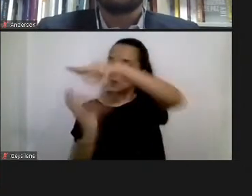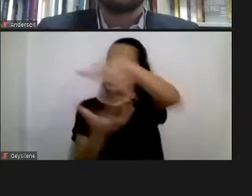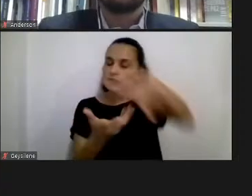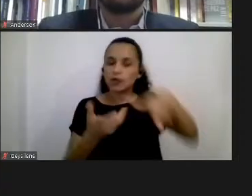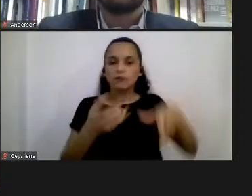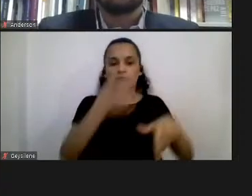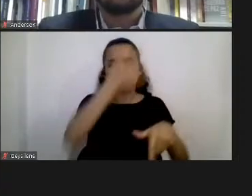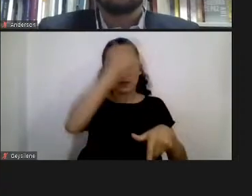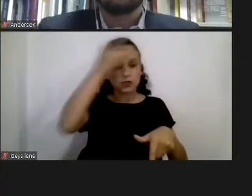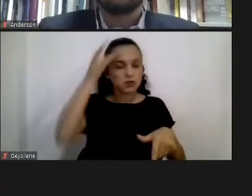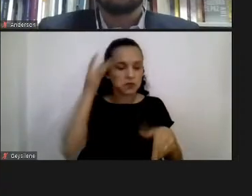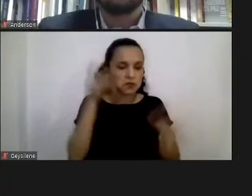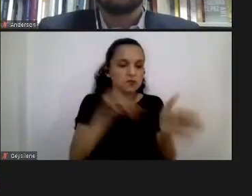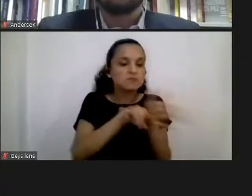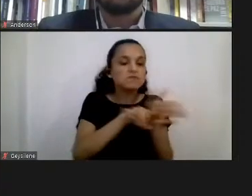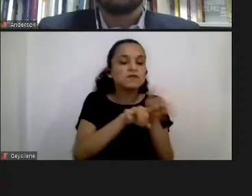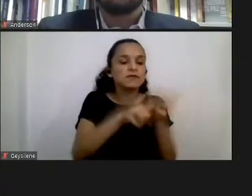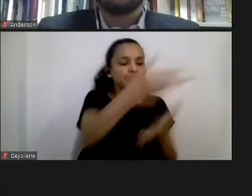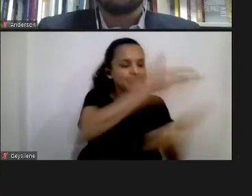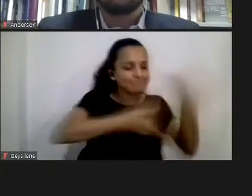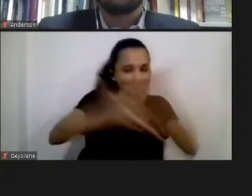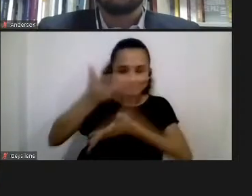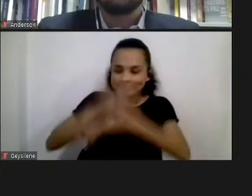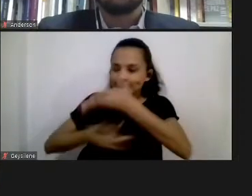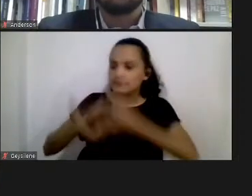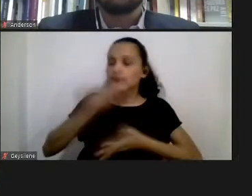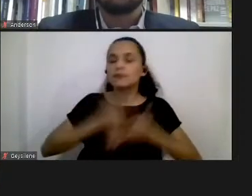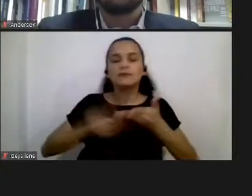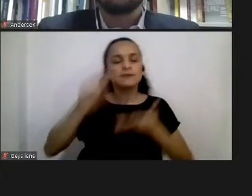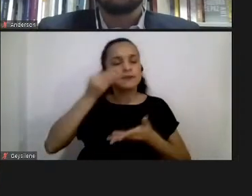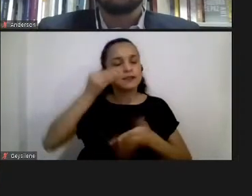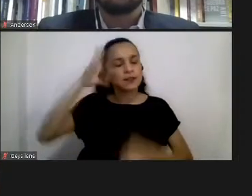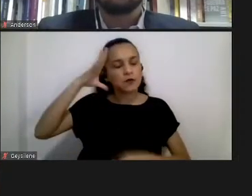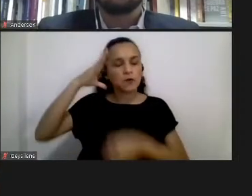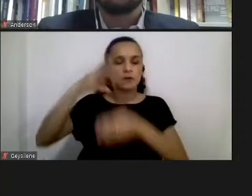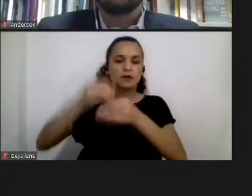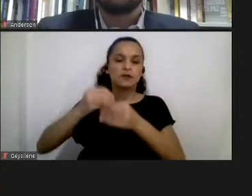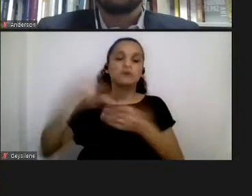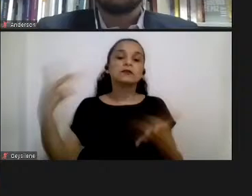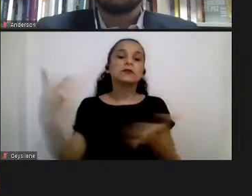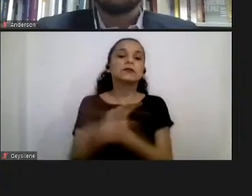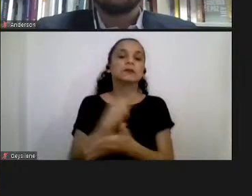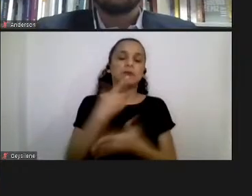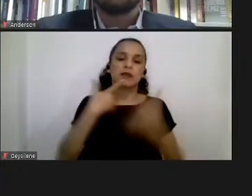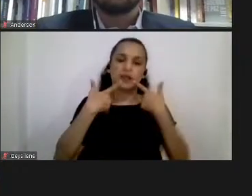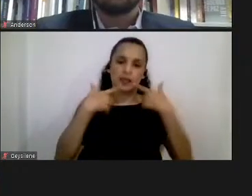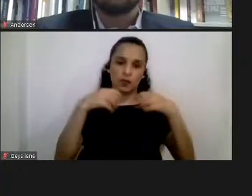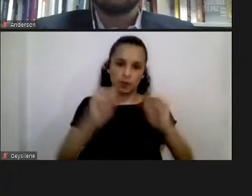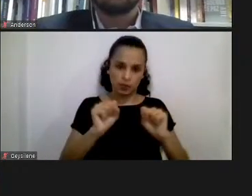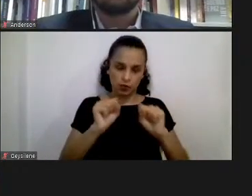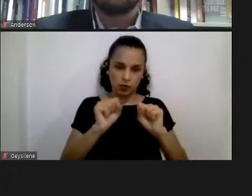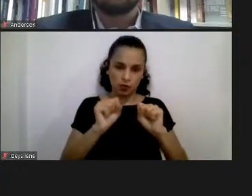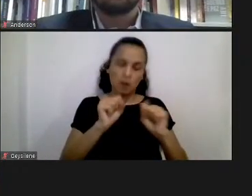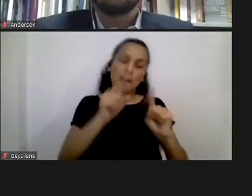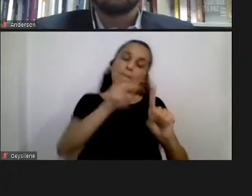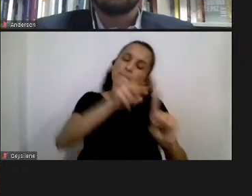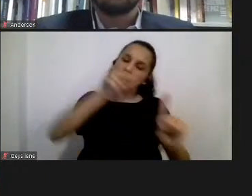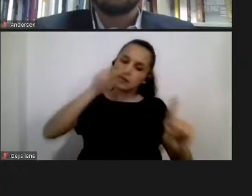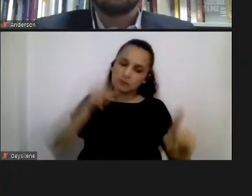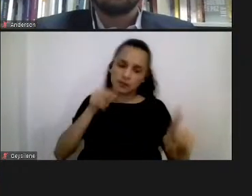forma colaborativa a compreensão dos fenômenos linguísticos na perspectiva do conhecimento